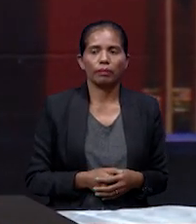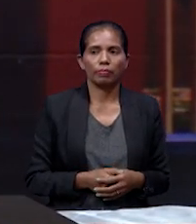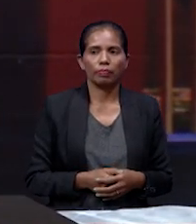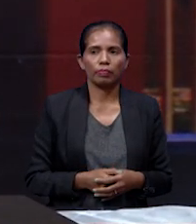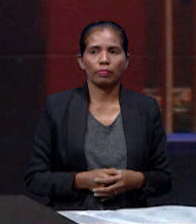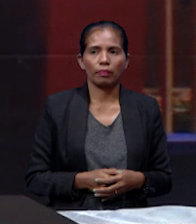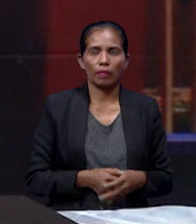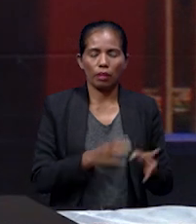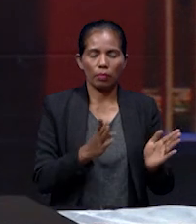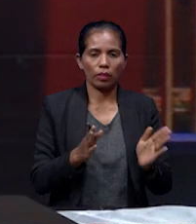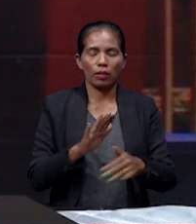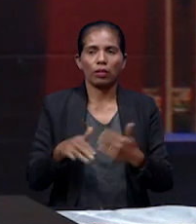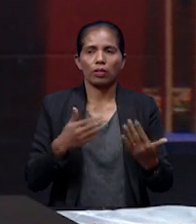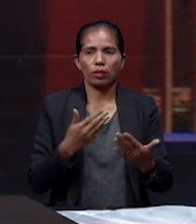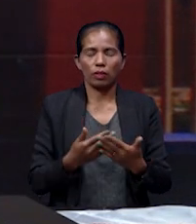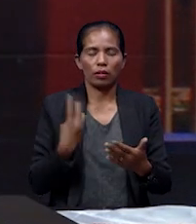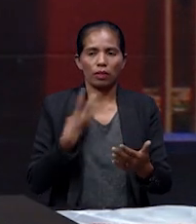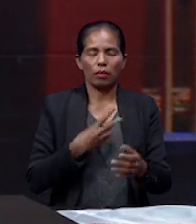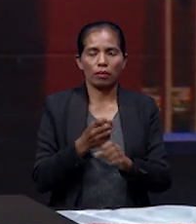1305. E processo toma que é apuramento halal.